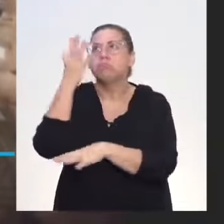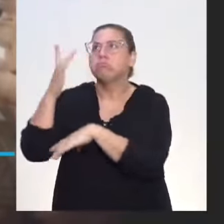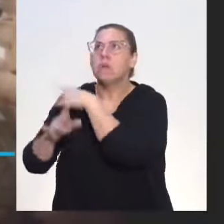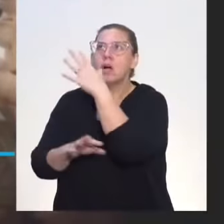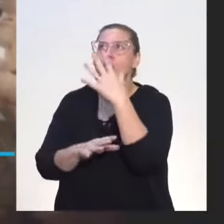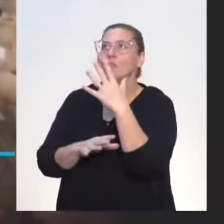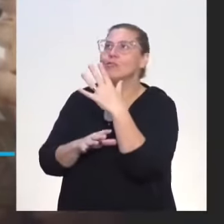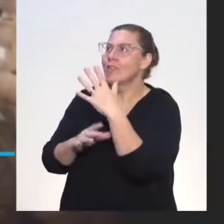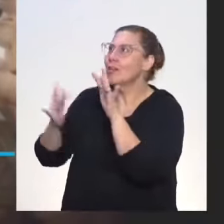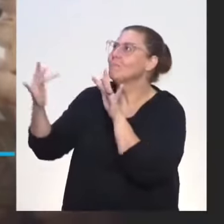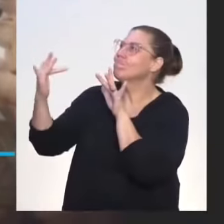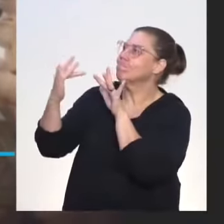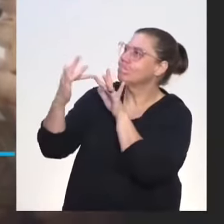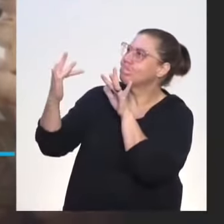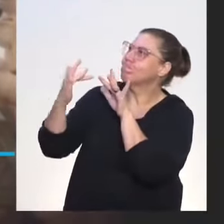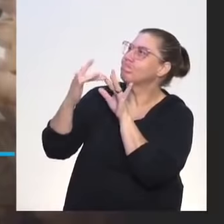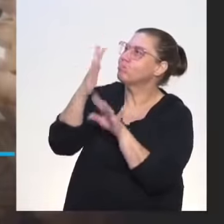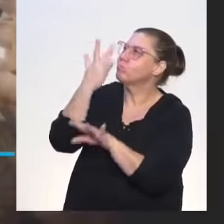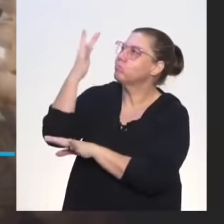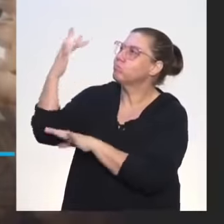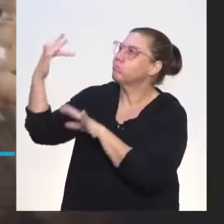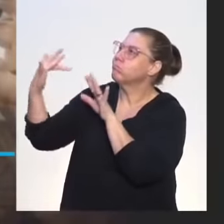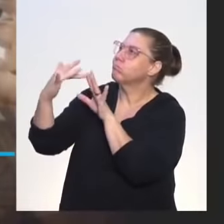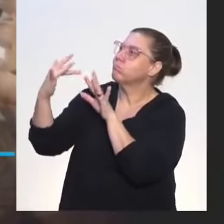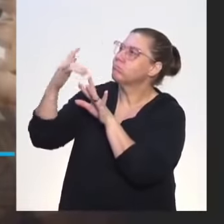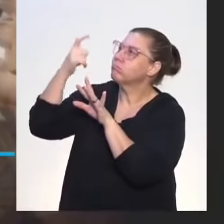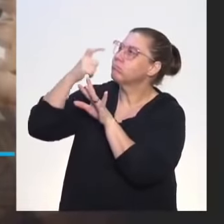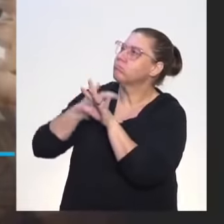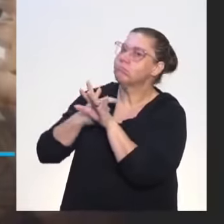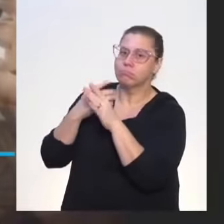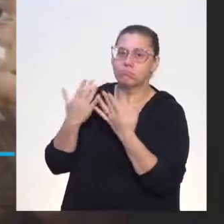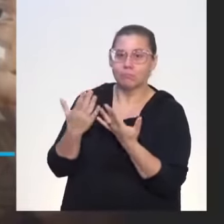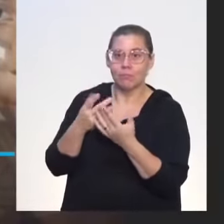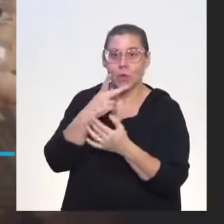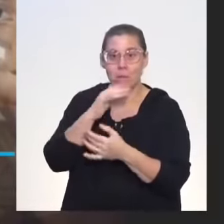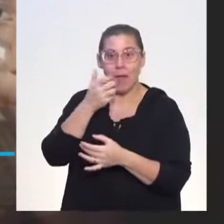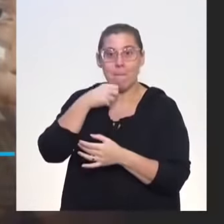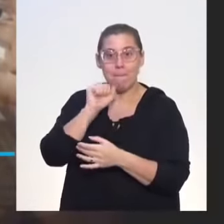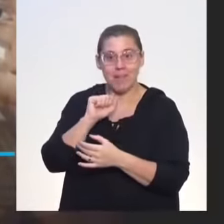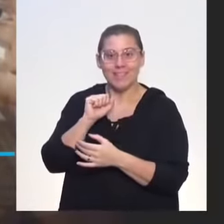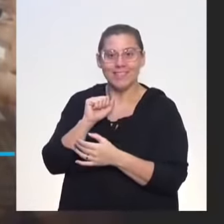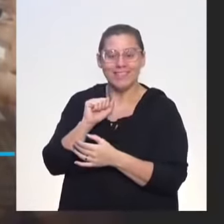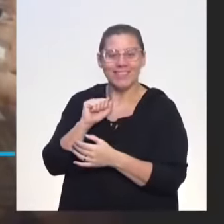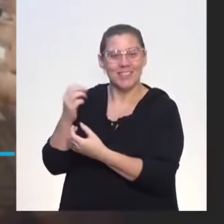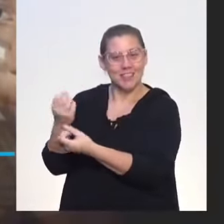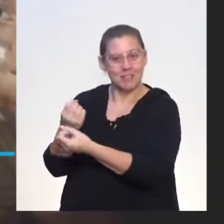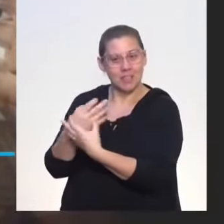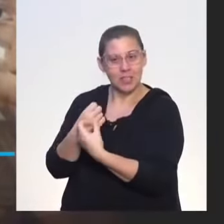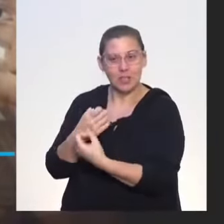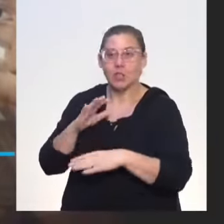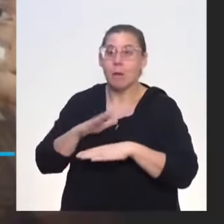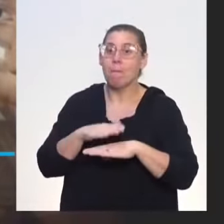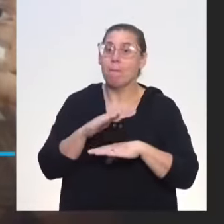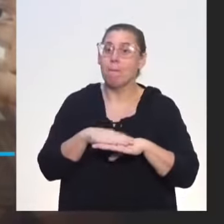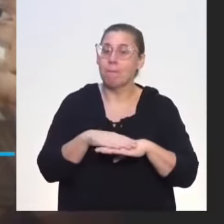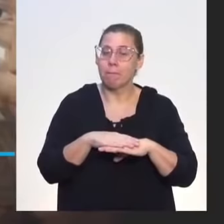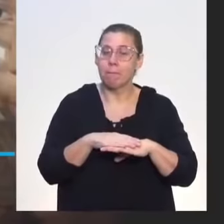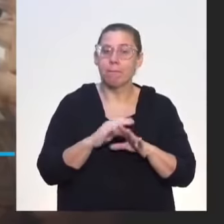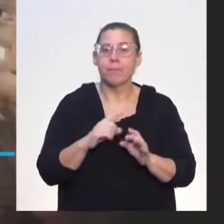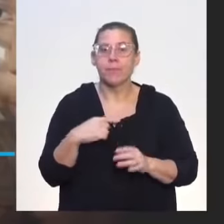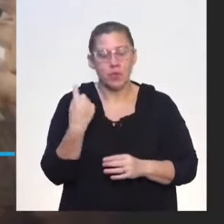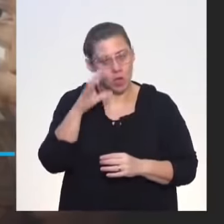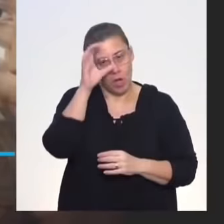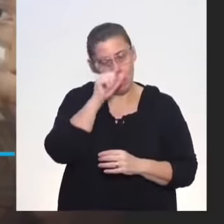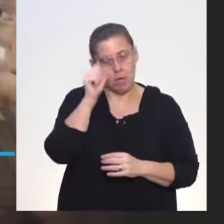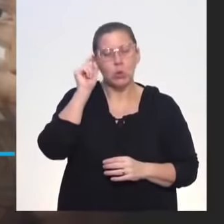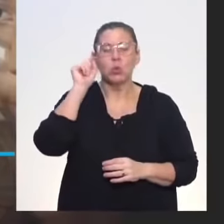com a gente. Isso é um pouco a tarefa dos pais. Isso porque são coisas práticas. Nós vamos aprender